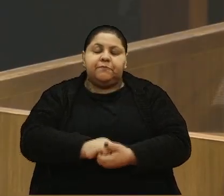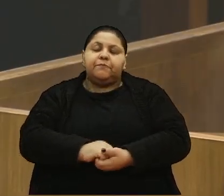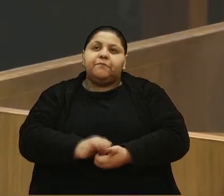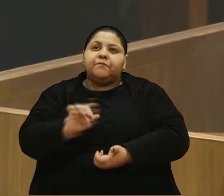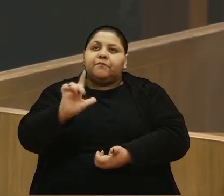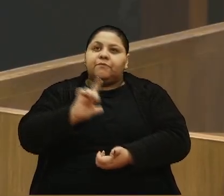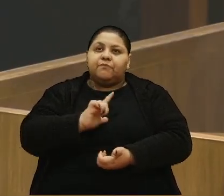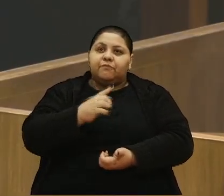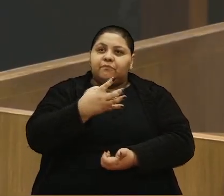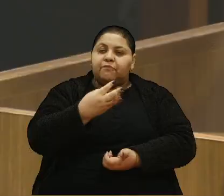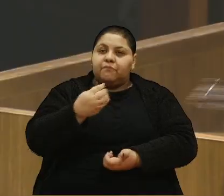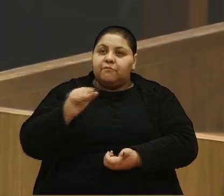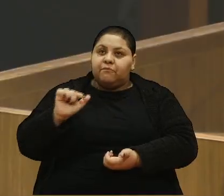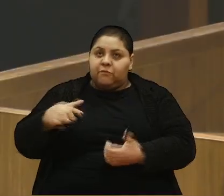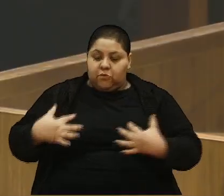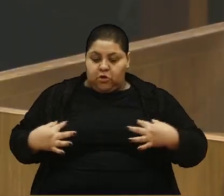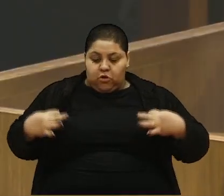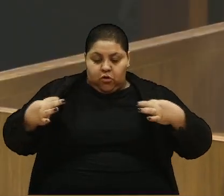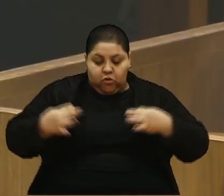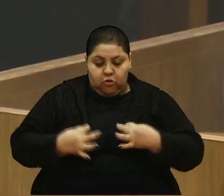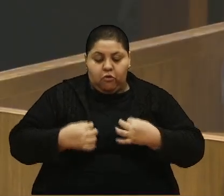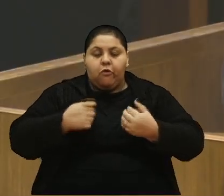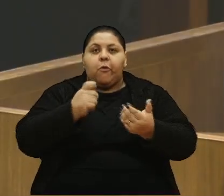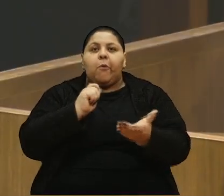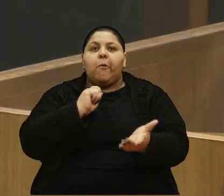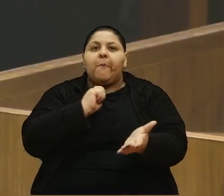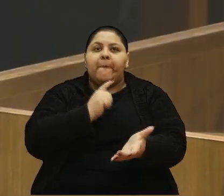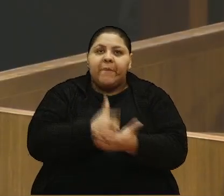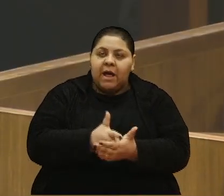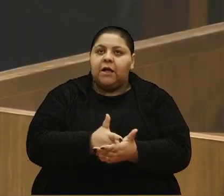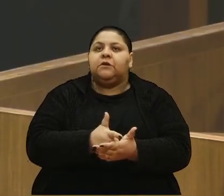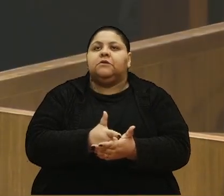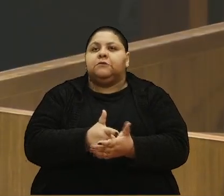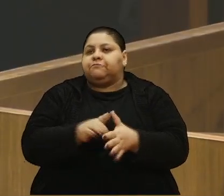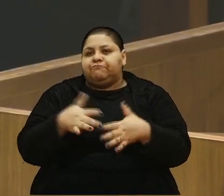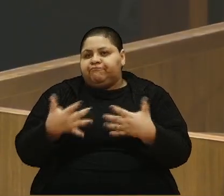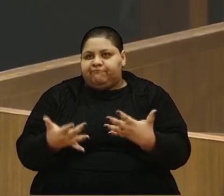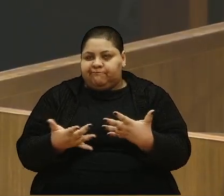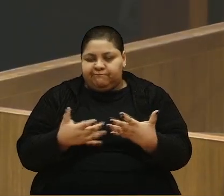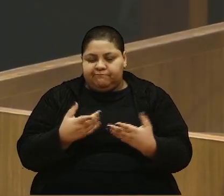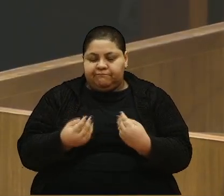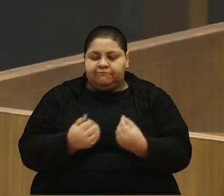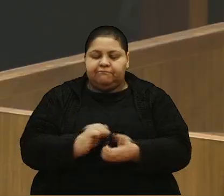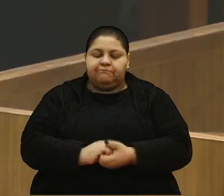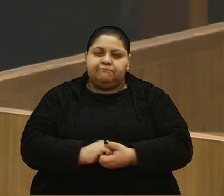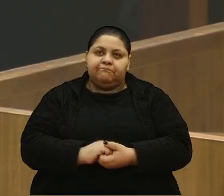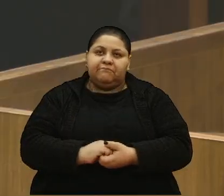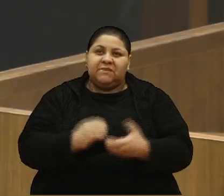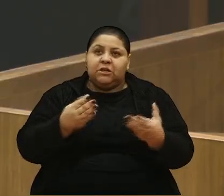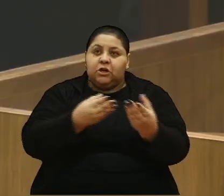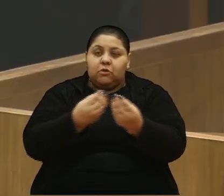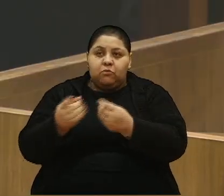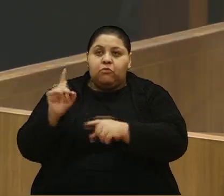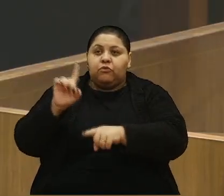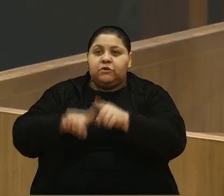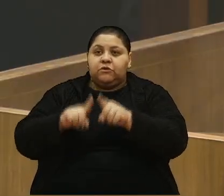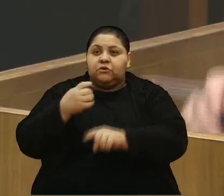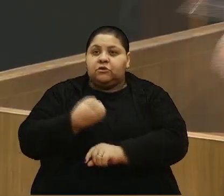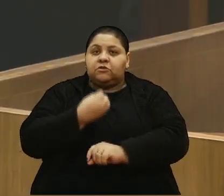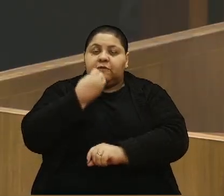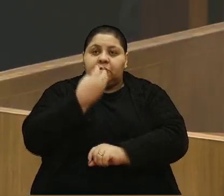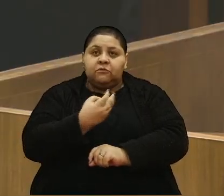tivemos 40 mil uniformes comprados, nós tivemos, enfim, muitas coisas